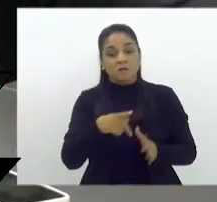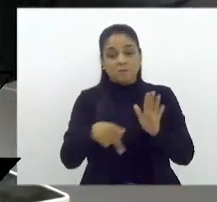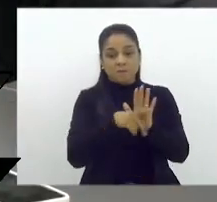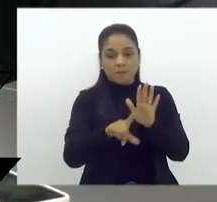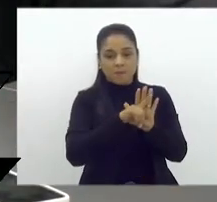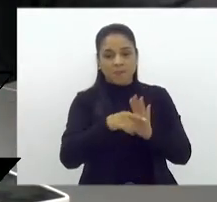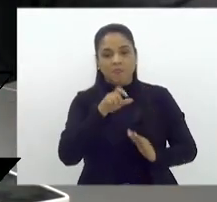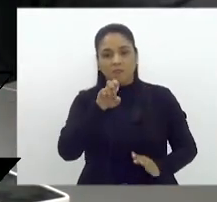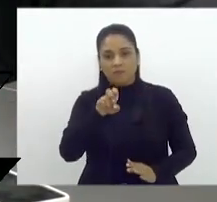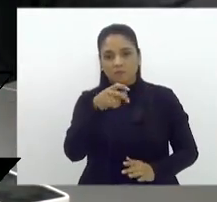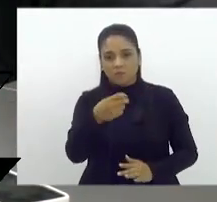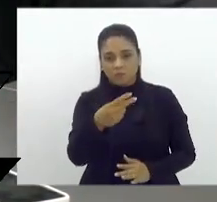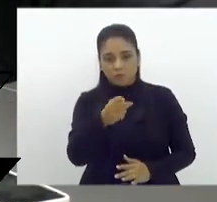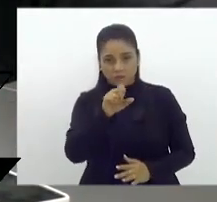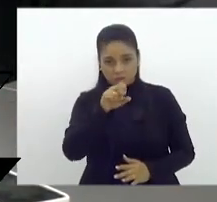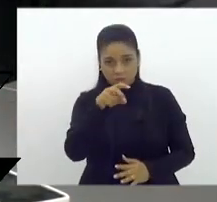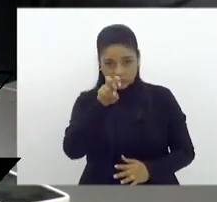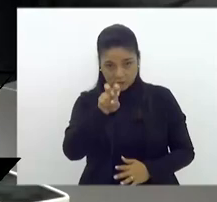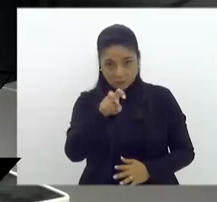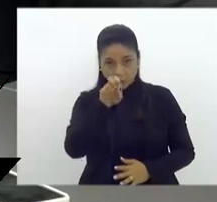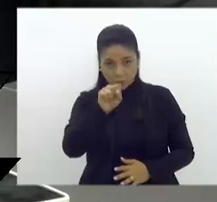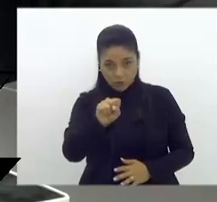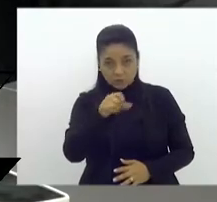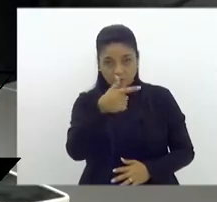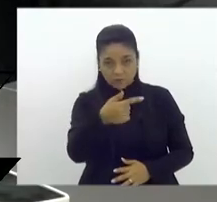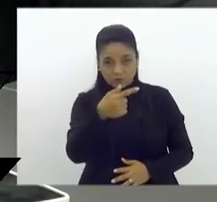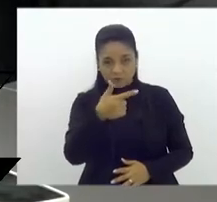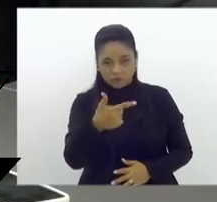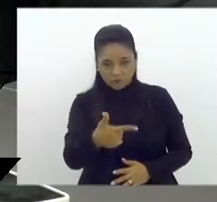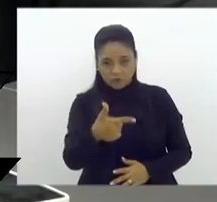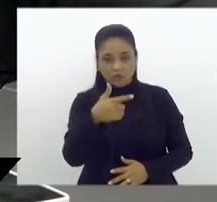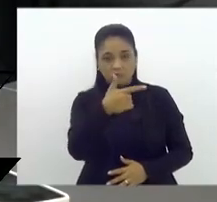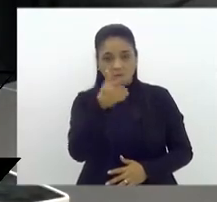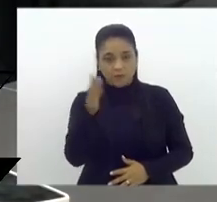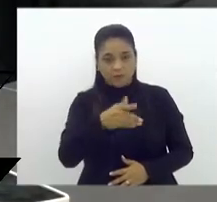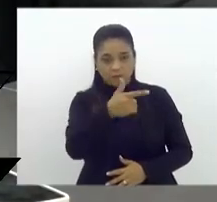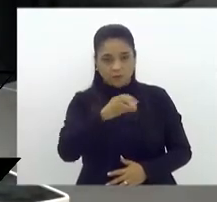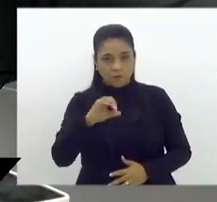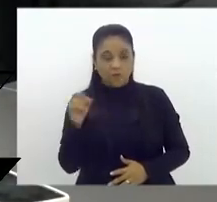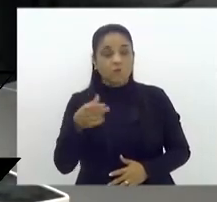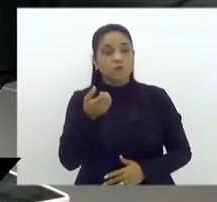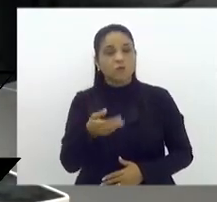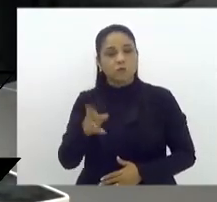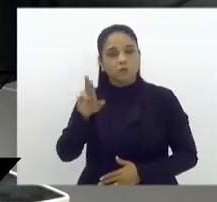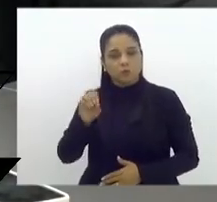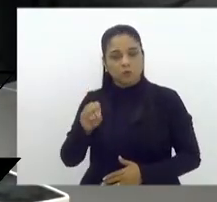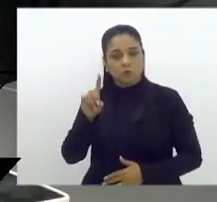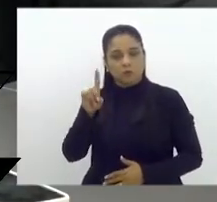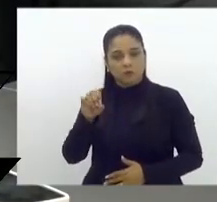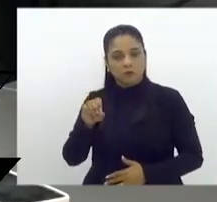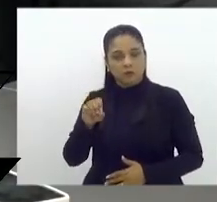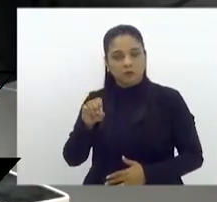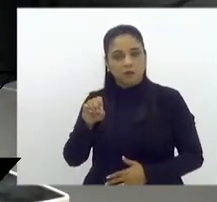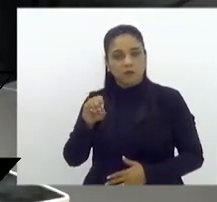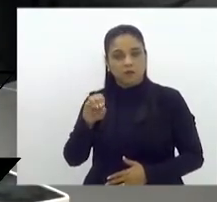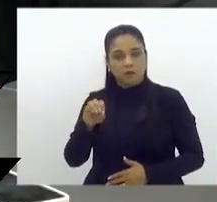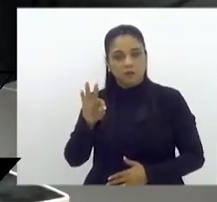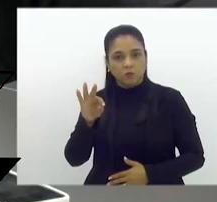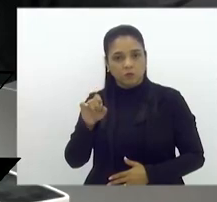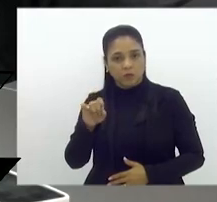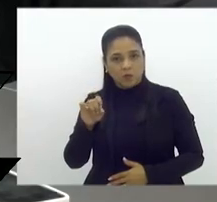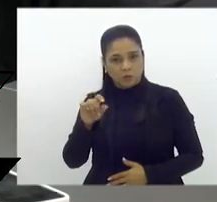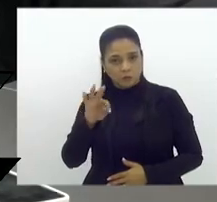PL 5872-22, de autoria do deputado doutor Deodalto, que autoriza o governo do Estado do Rio de Janeiro, por intermédio da Secretaria de Saúde, a disponibilizar